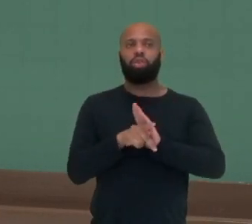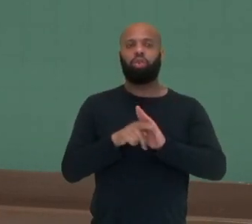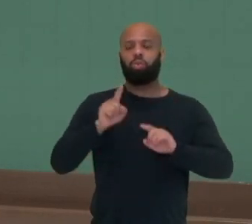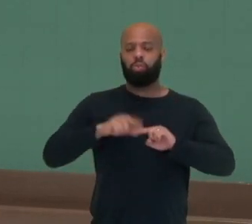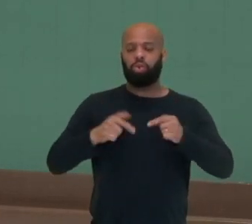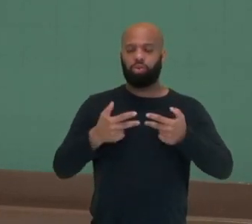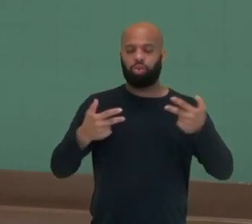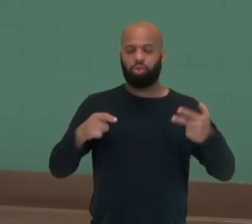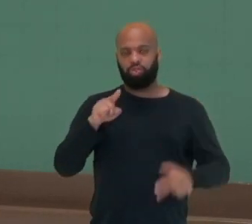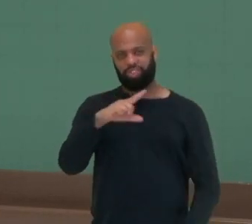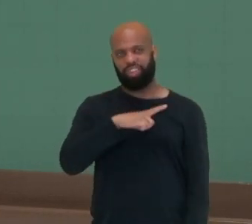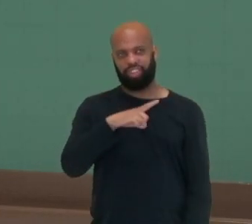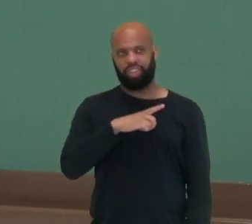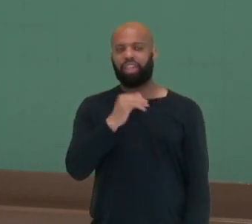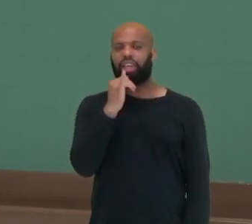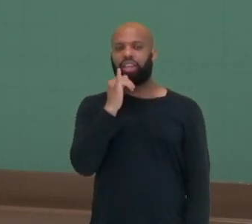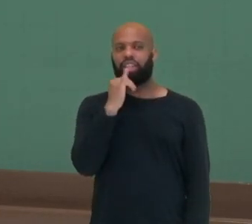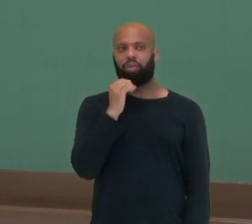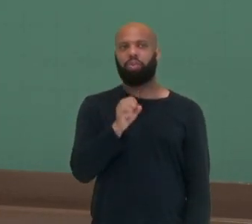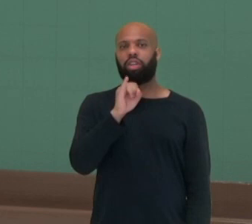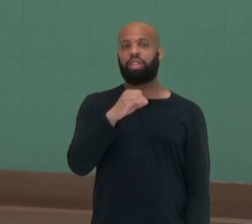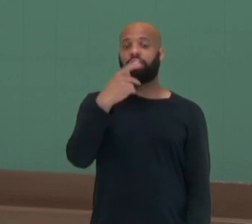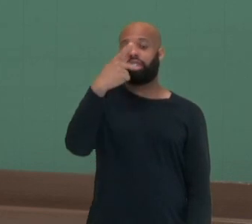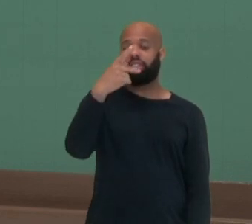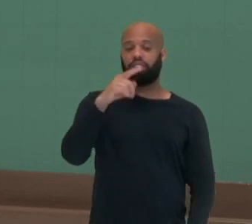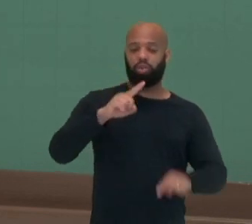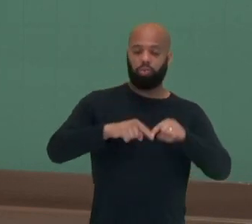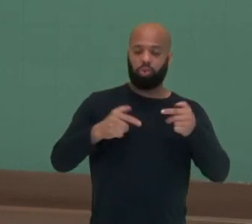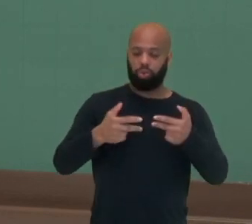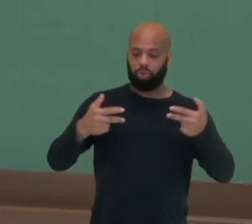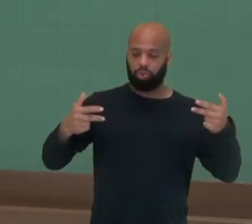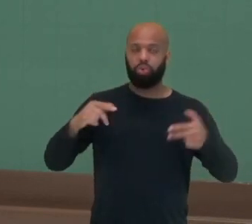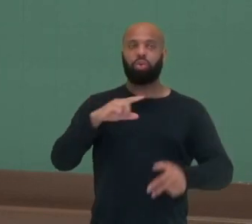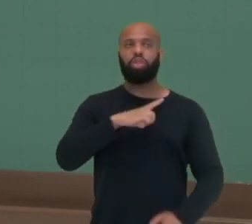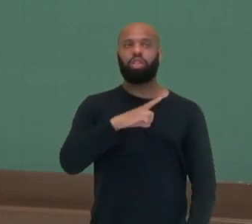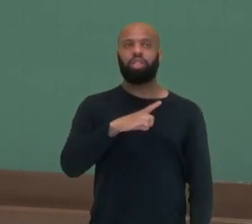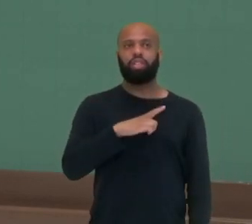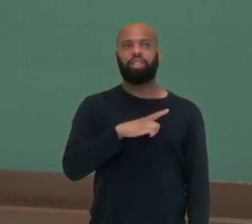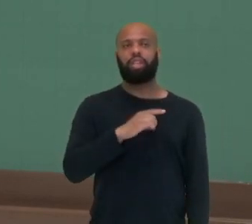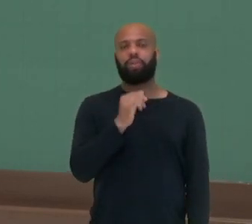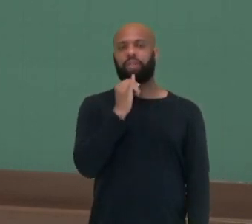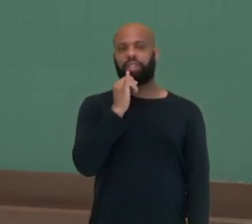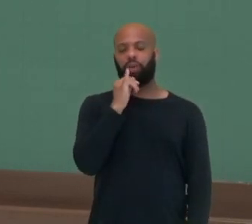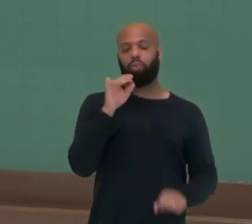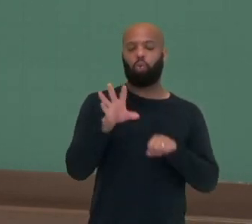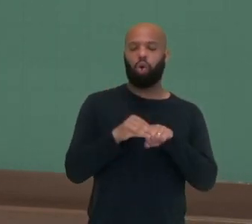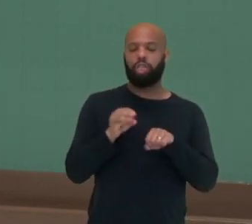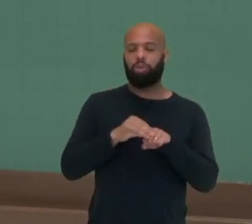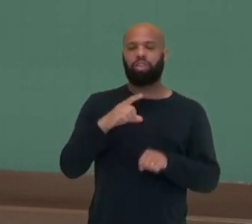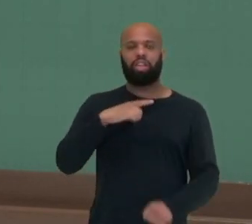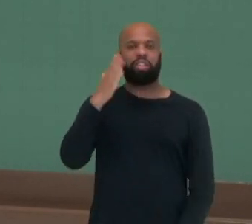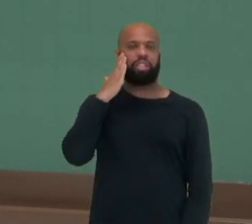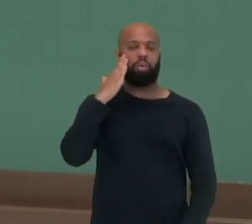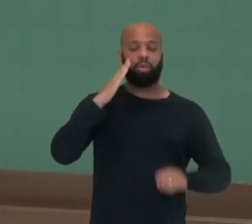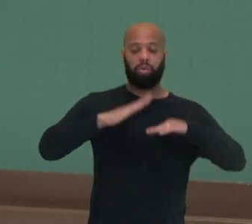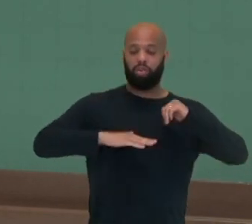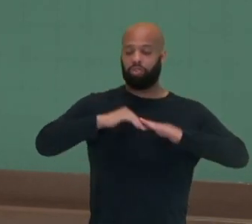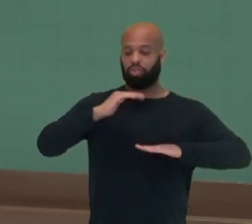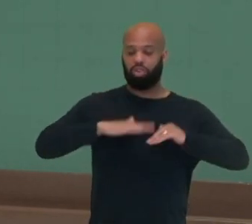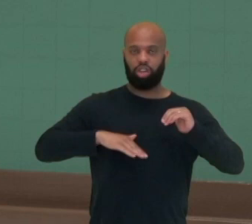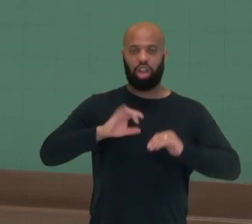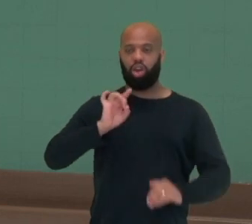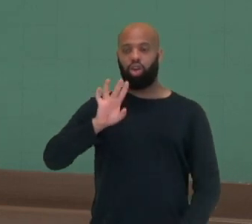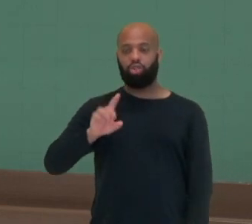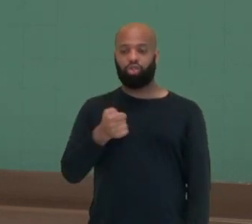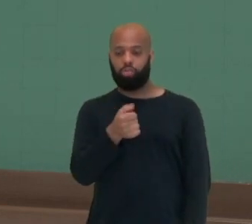produto que você tem. Por exemplo, se é um produto que agrega muito o conhecimento, a habilidade, o lucro